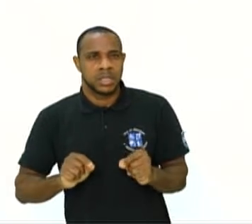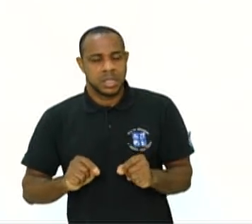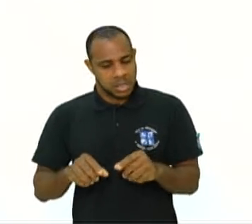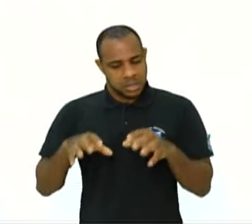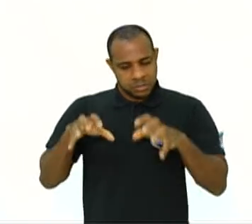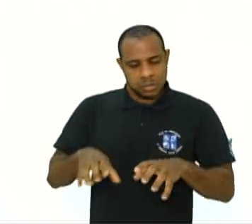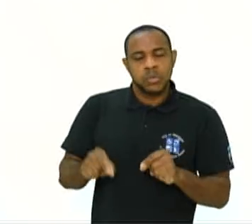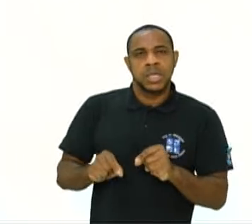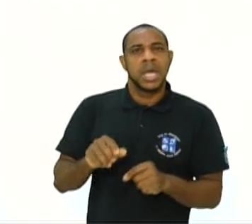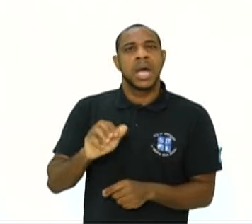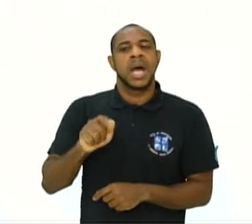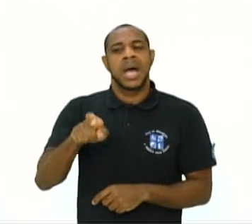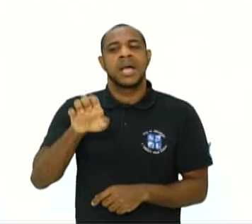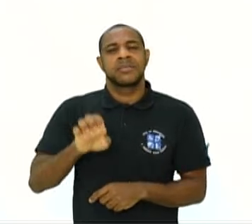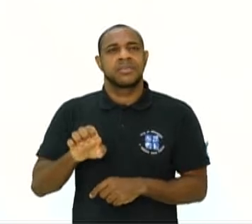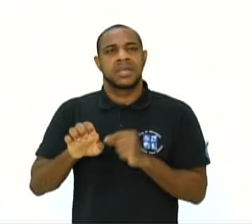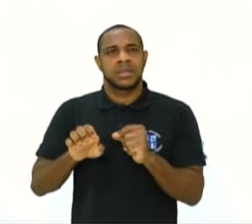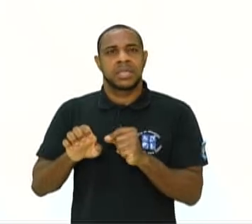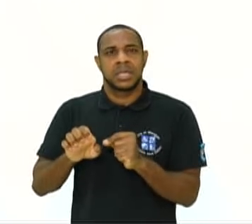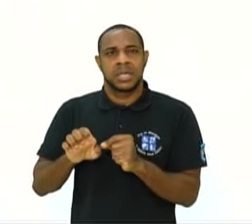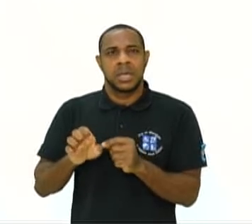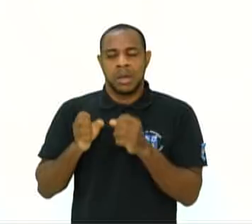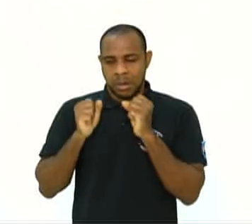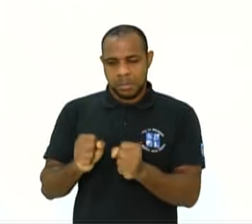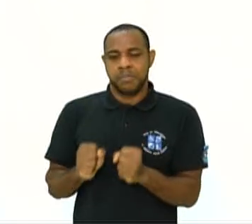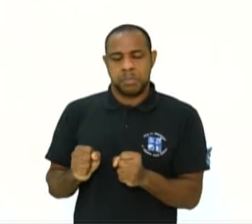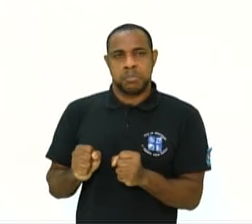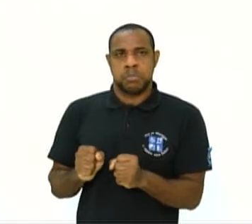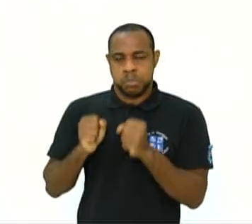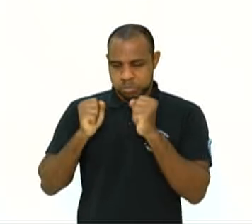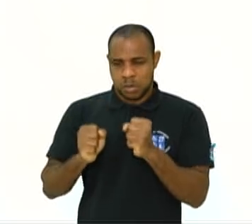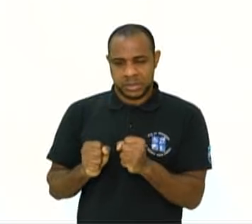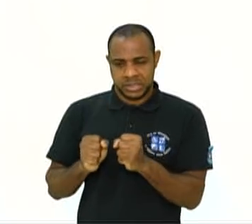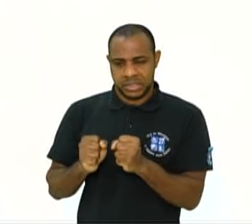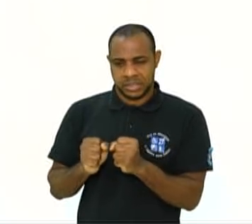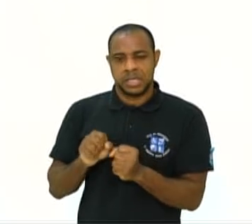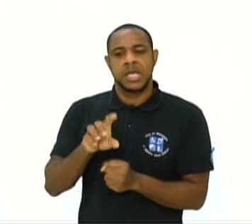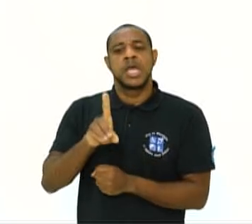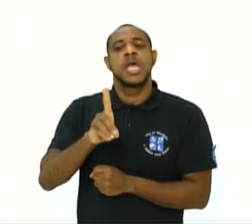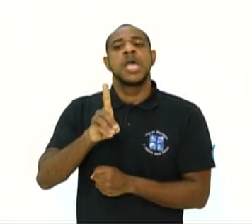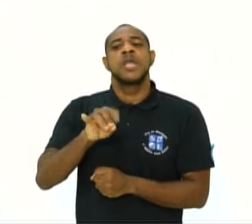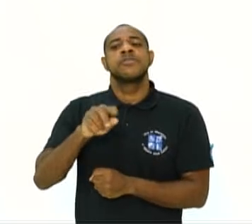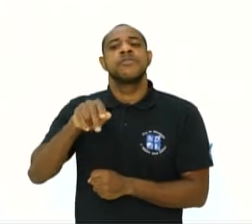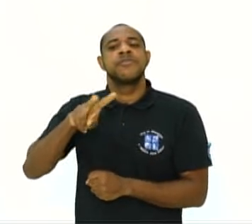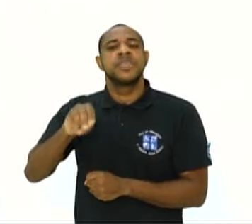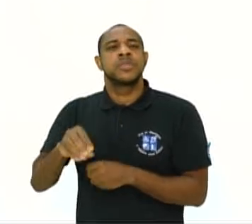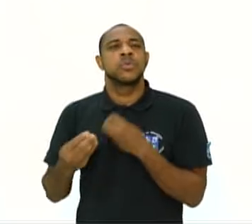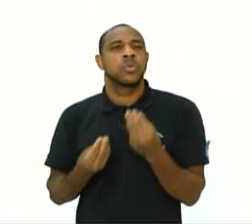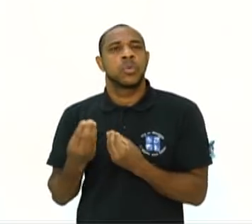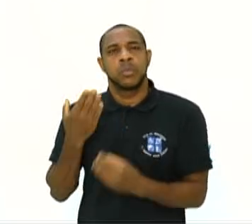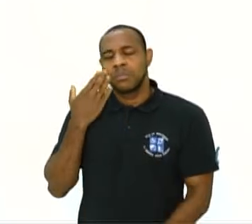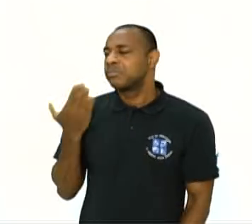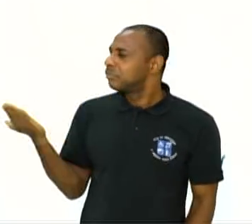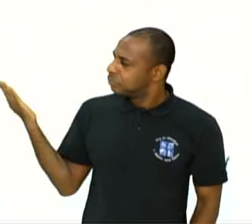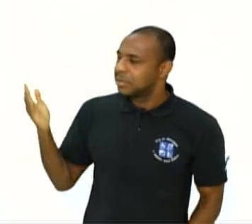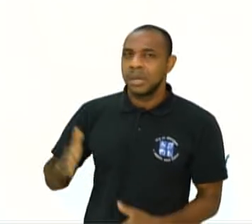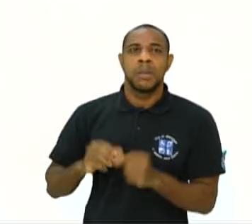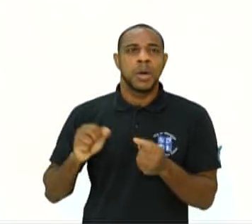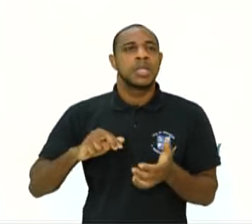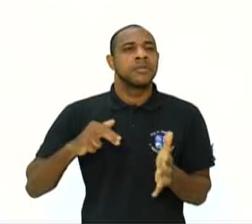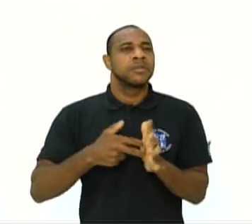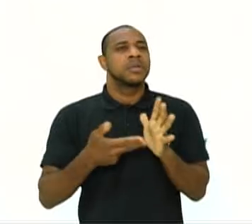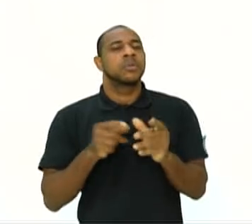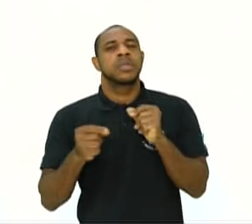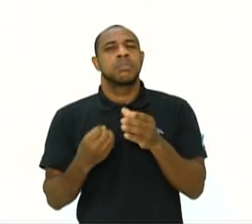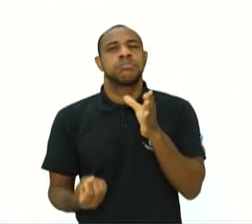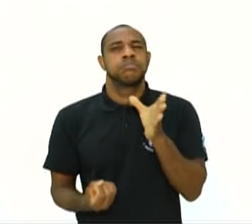do axé, poder divino, em um local ou objeto. No pensamento artístico de Rosana Paulino, pode significar a criação